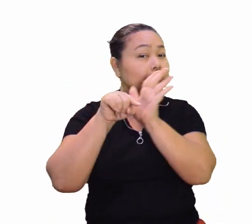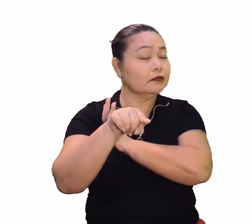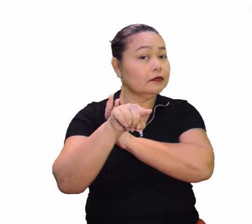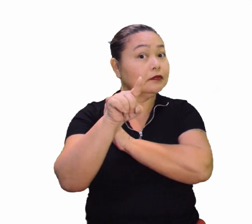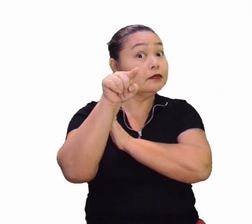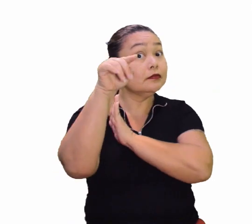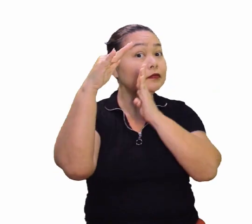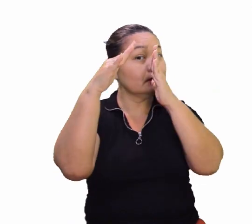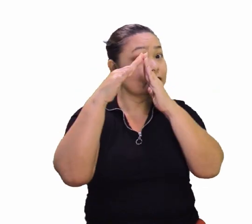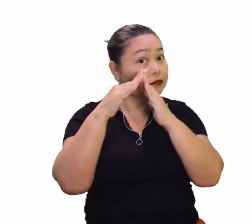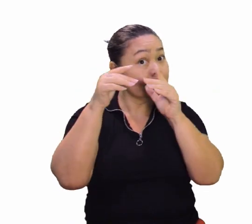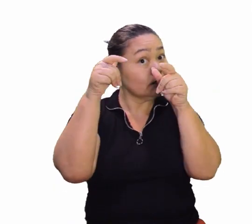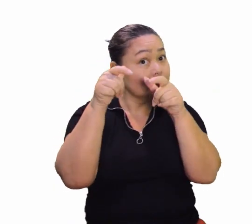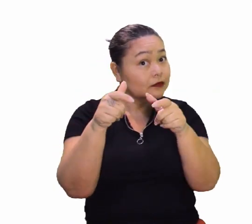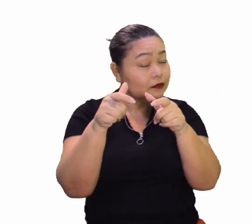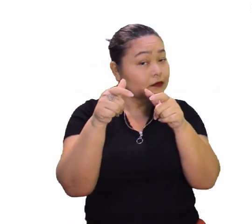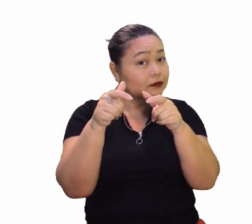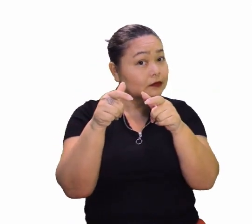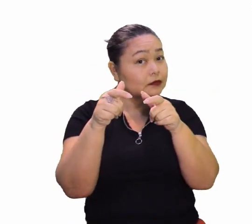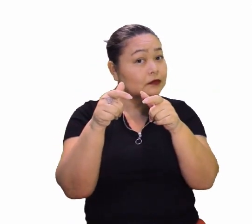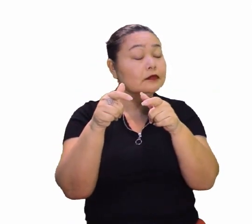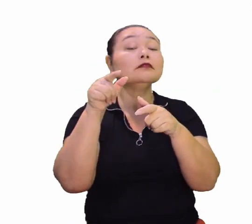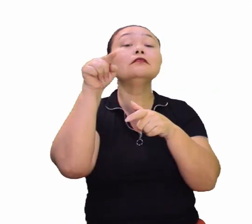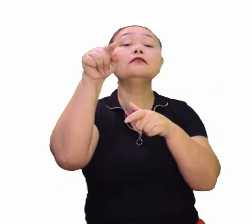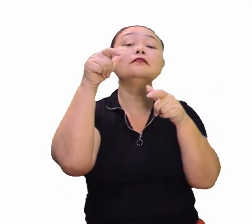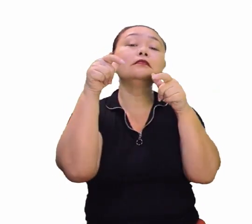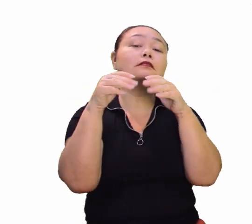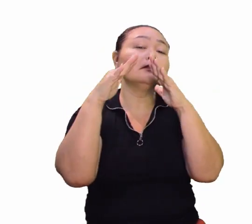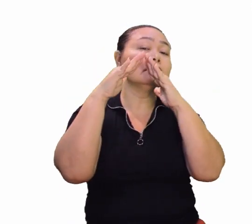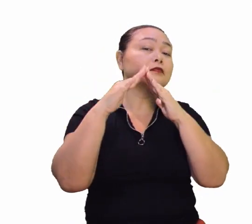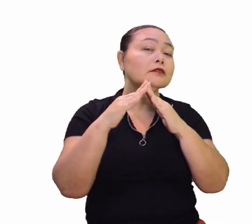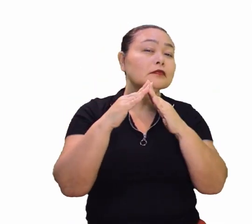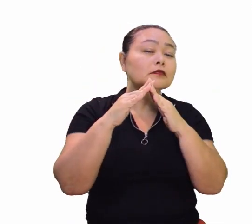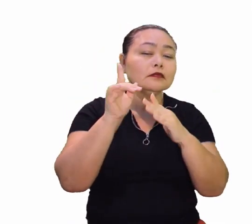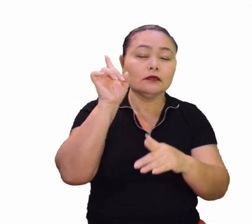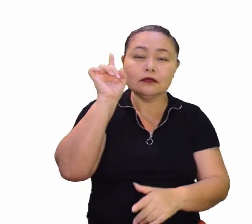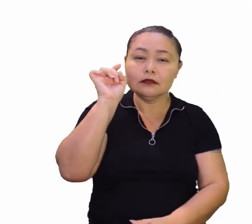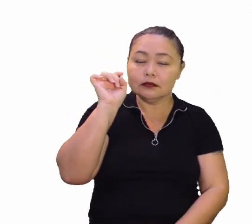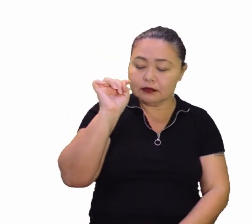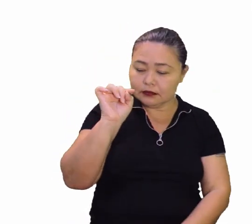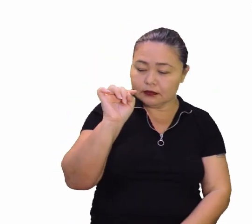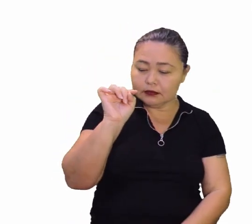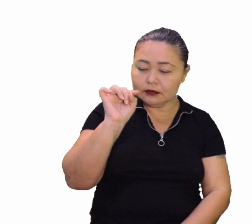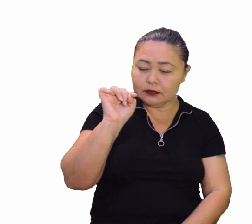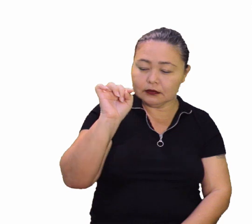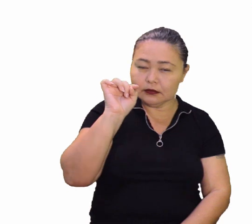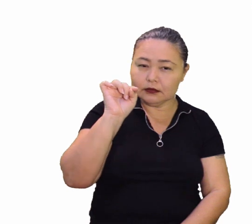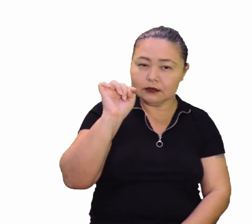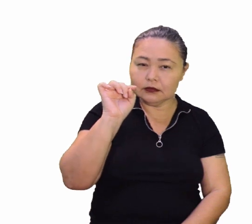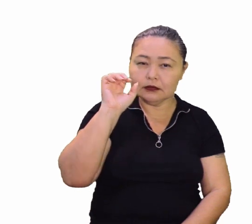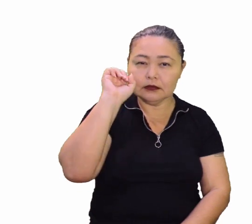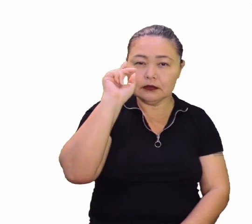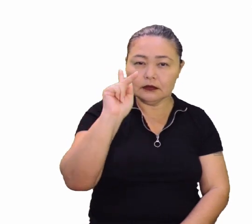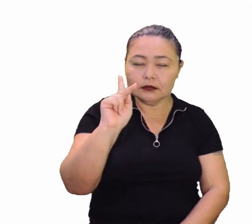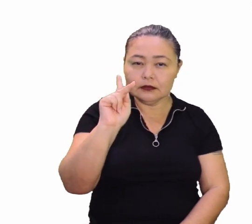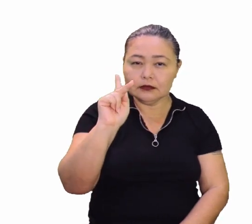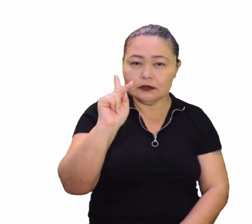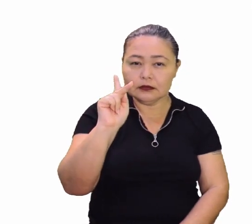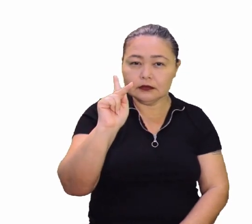perguntando sobre o seu lugar. Então, o seu lugar é esse pequeno pontinho,